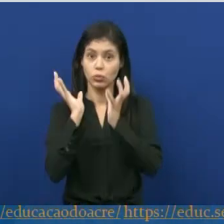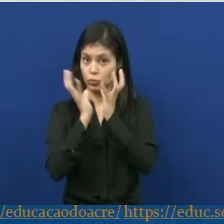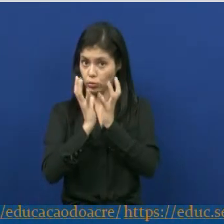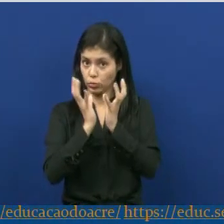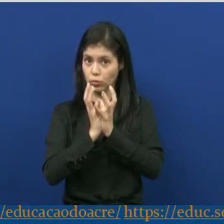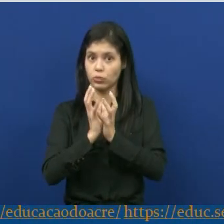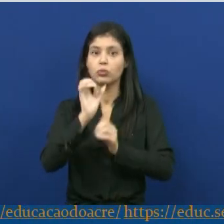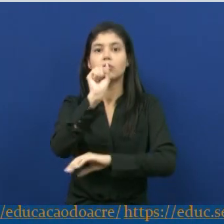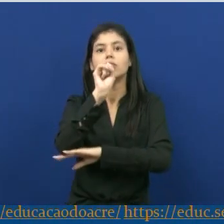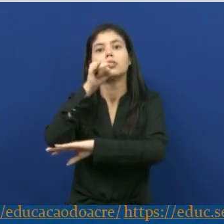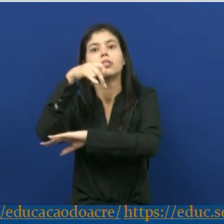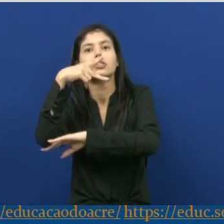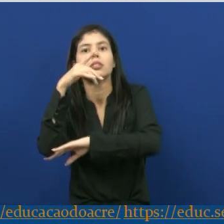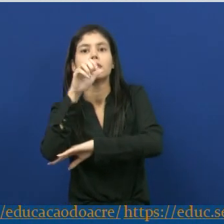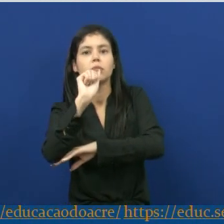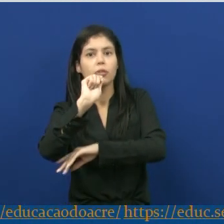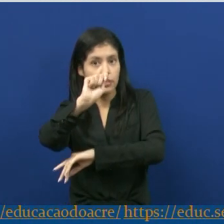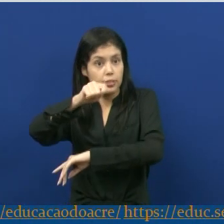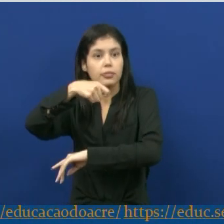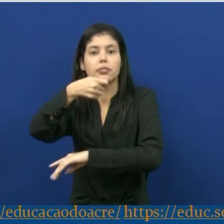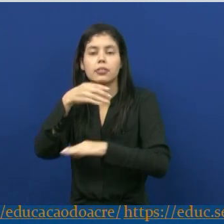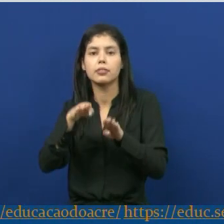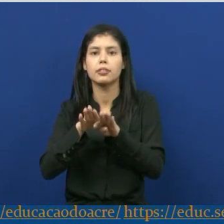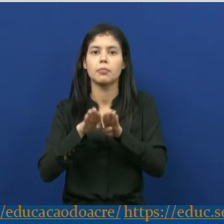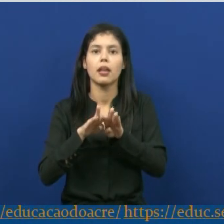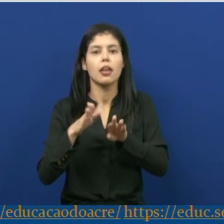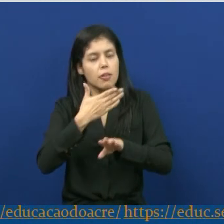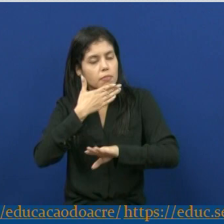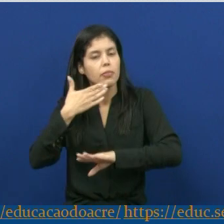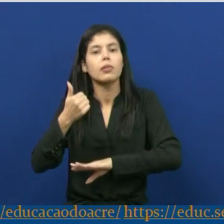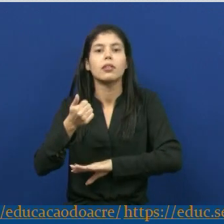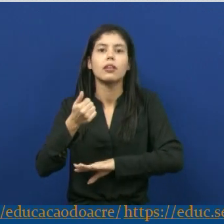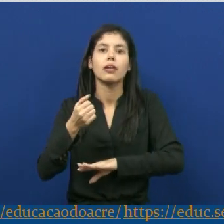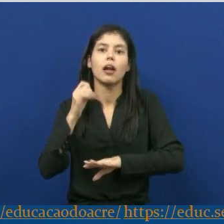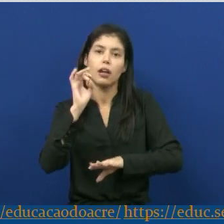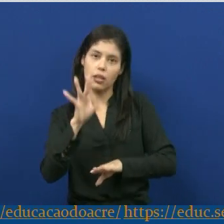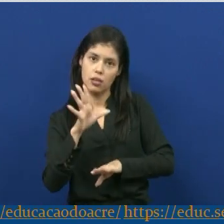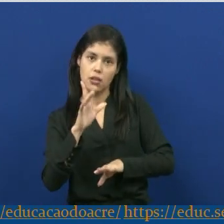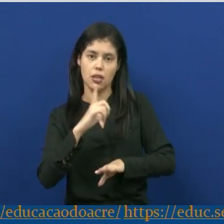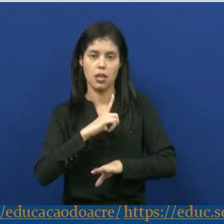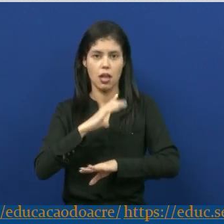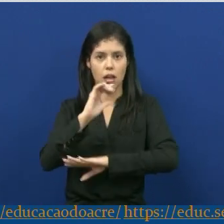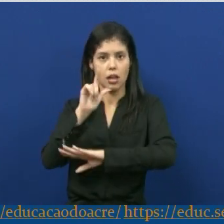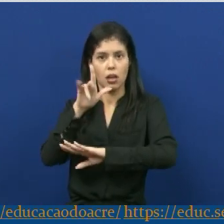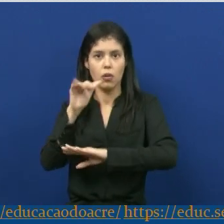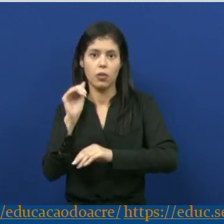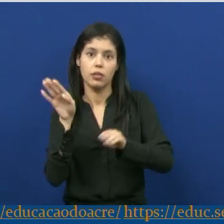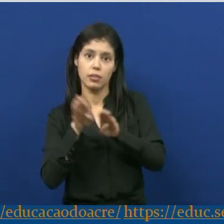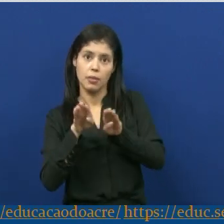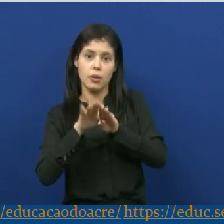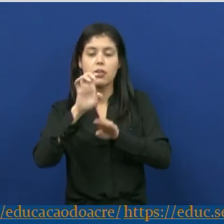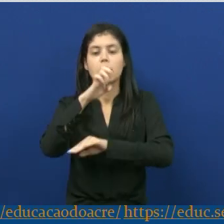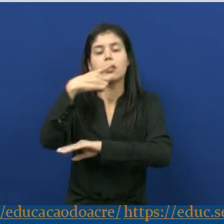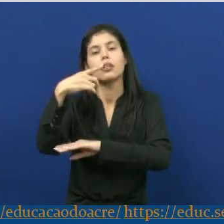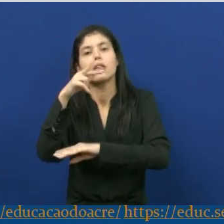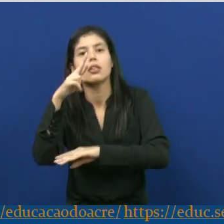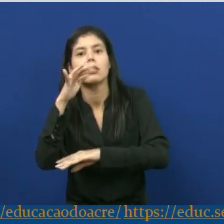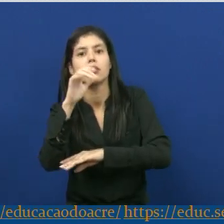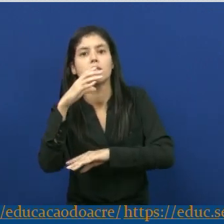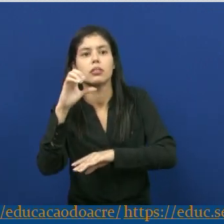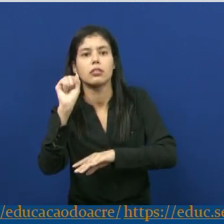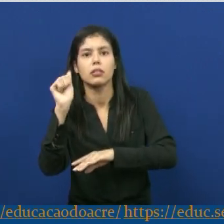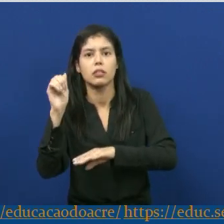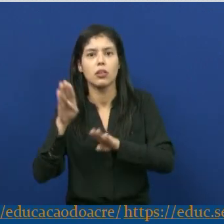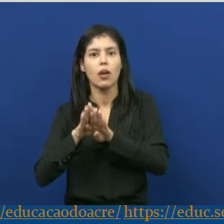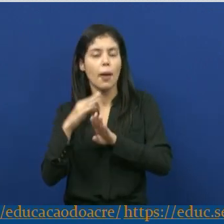possui um conjunto de símbolos e sinais que servem para facilitar cálculos e expressões a matemática e